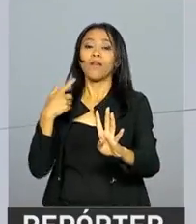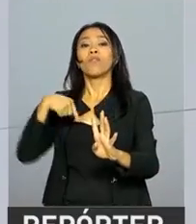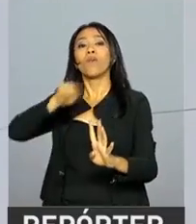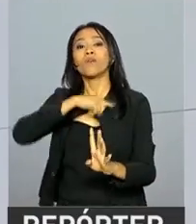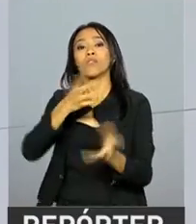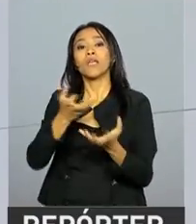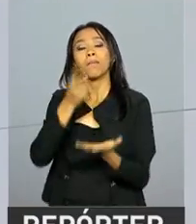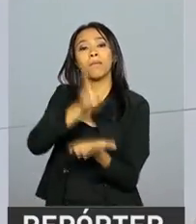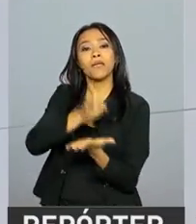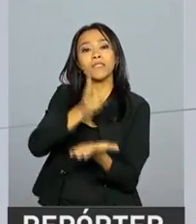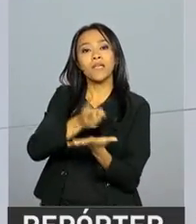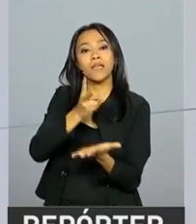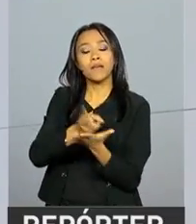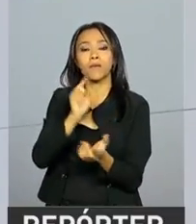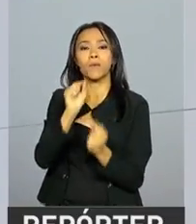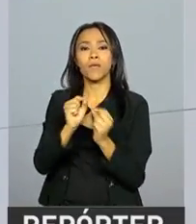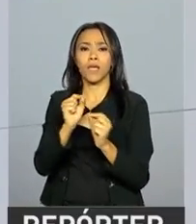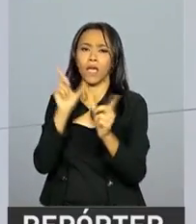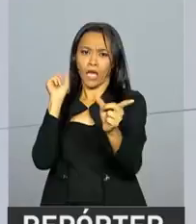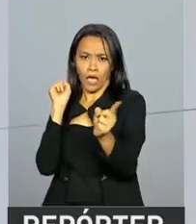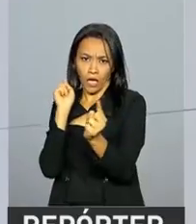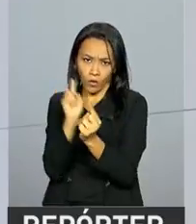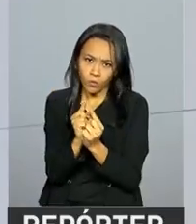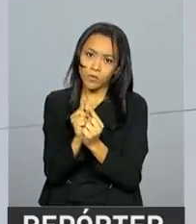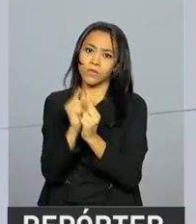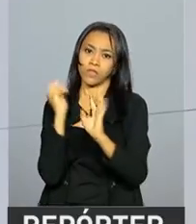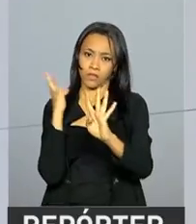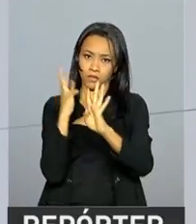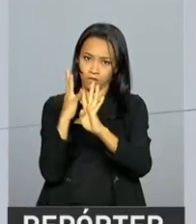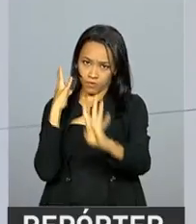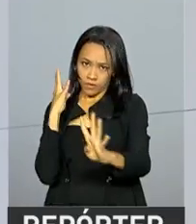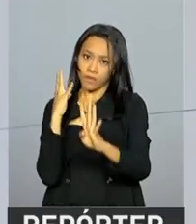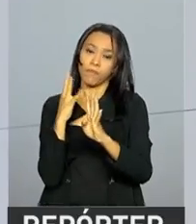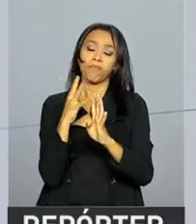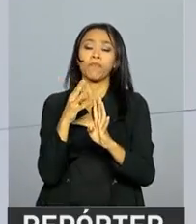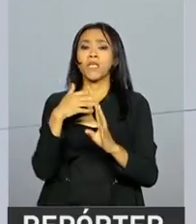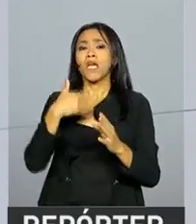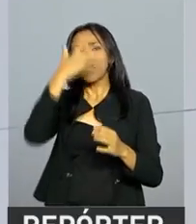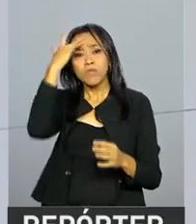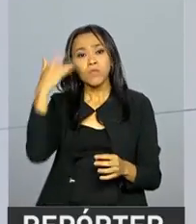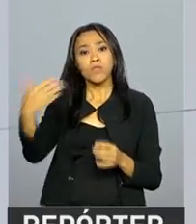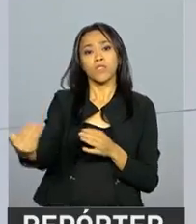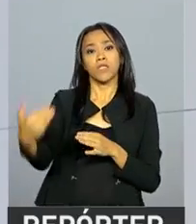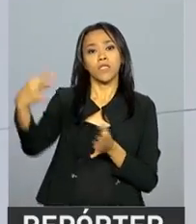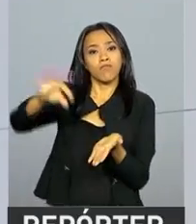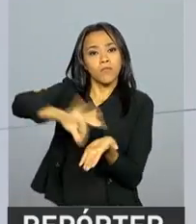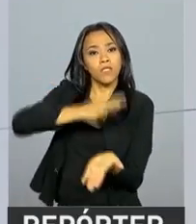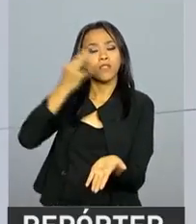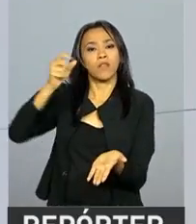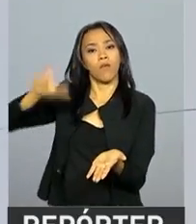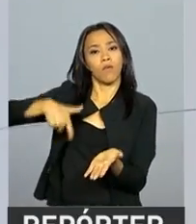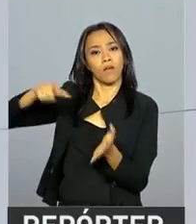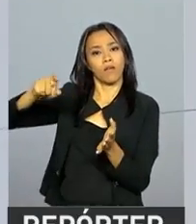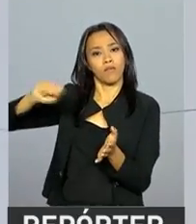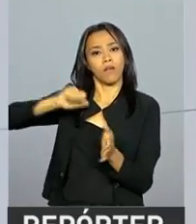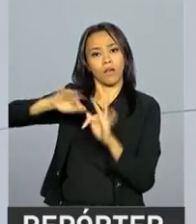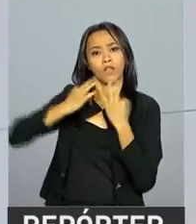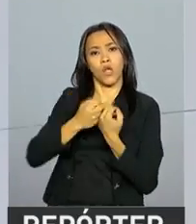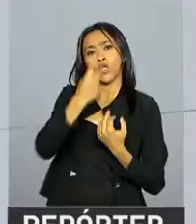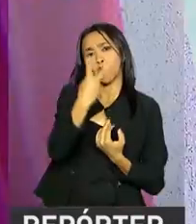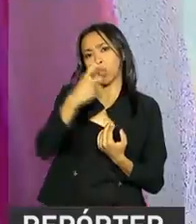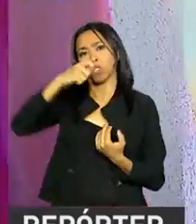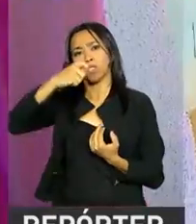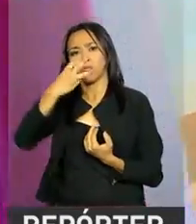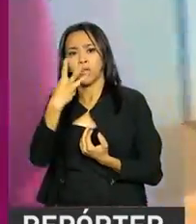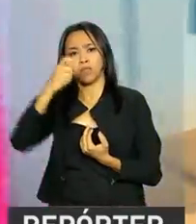essa fila no mínimo possível no número pequeno e todo mundo que se cadastrar pro Bolsa Família em poucos 2 TR meses no máximo tá dentro do